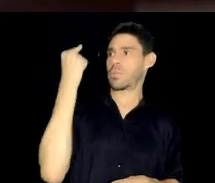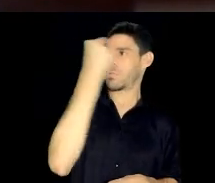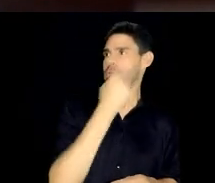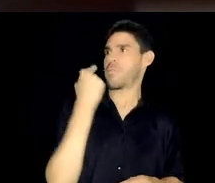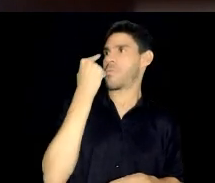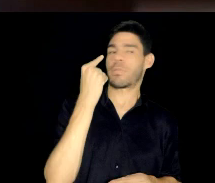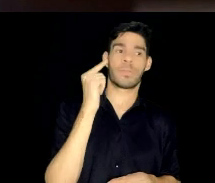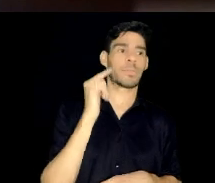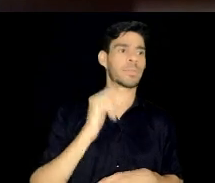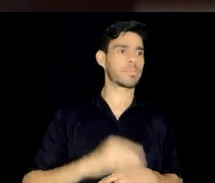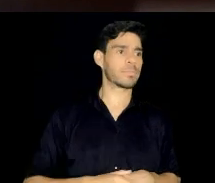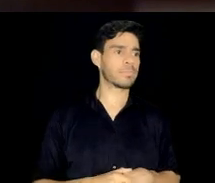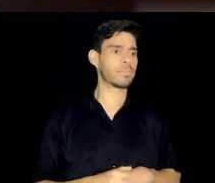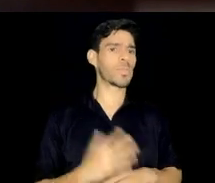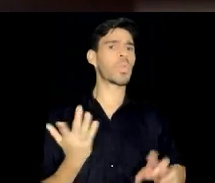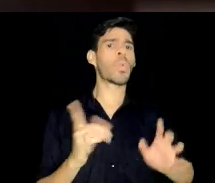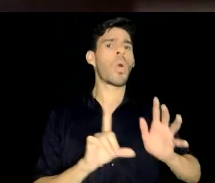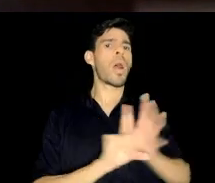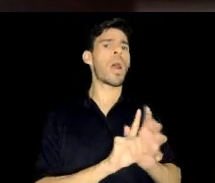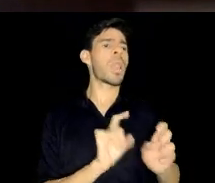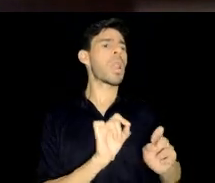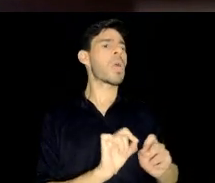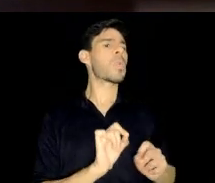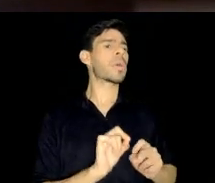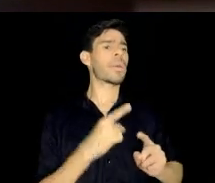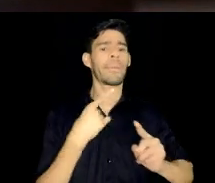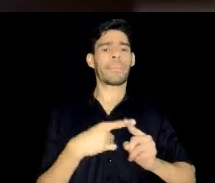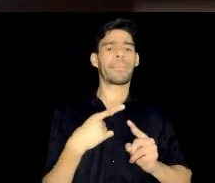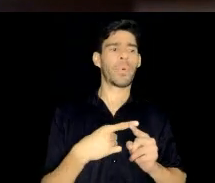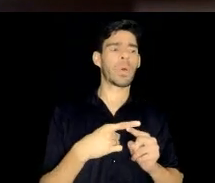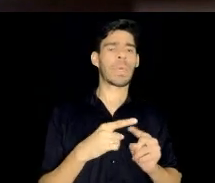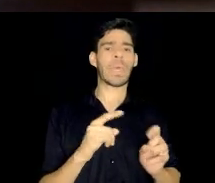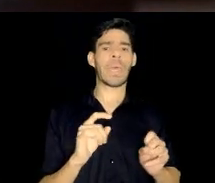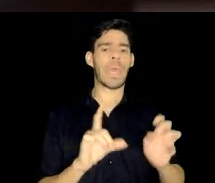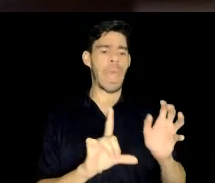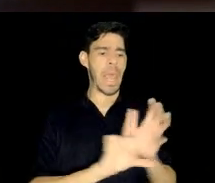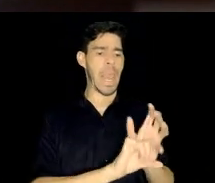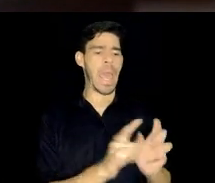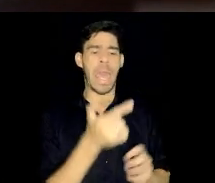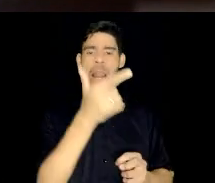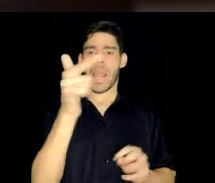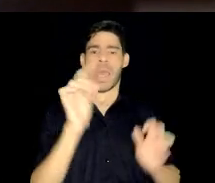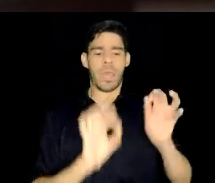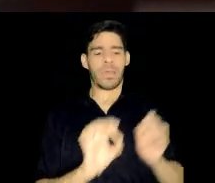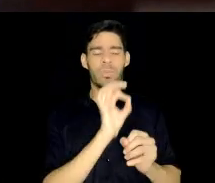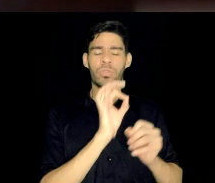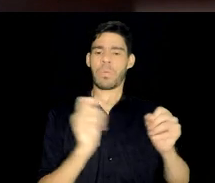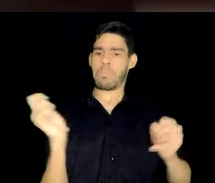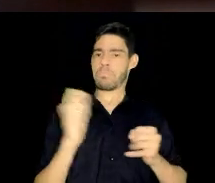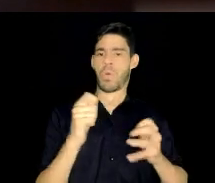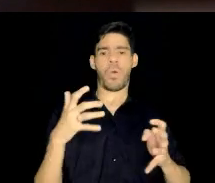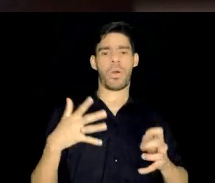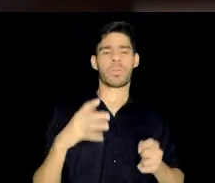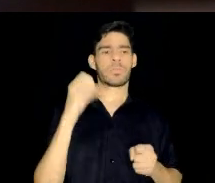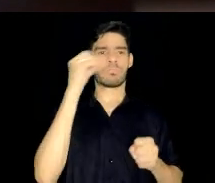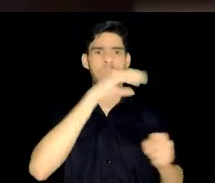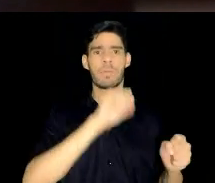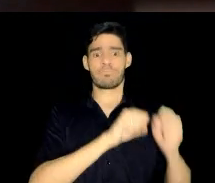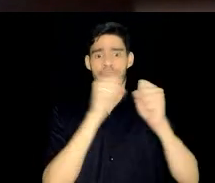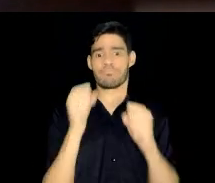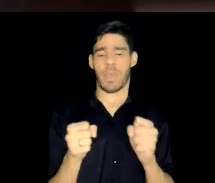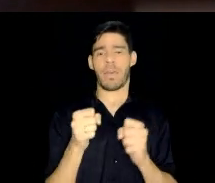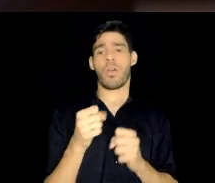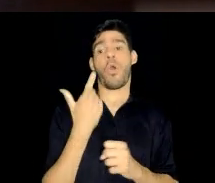em 24 horas. Um minutinho, qual é a lei? Porque sem a lei o juiz poderá estar em curso em abuso